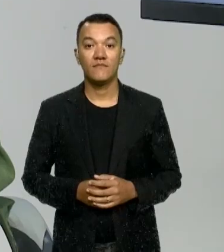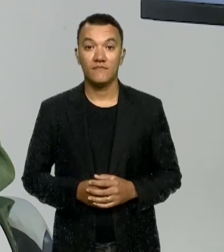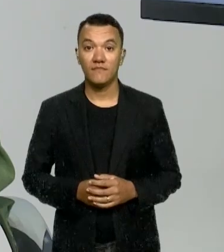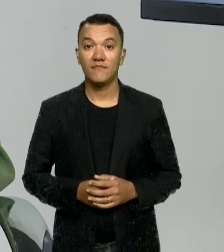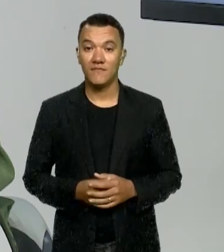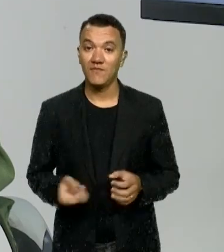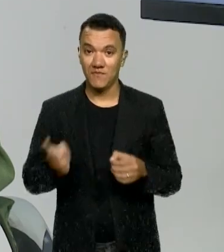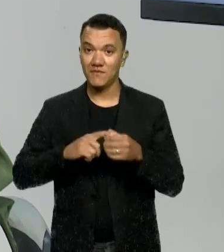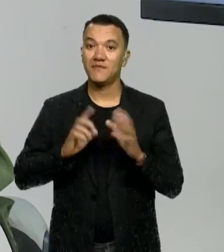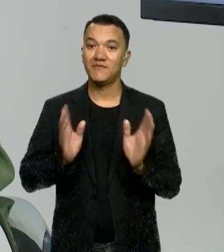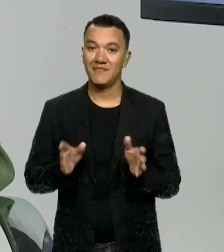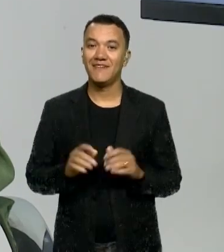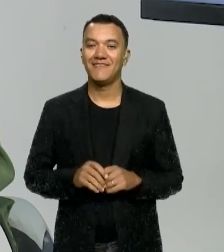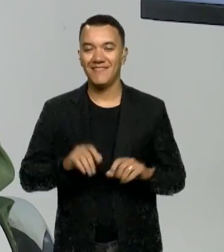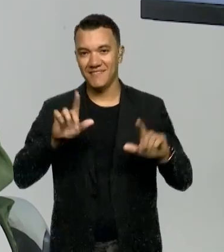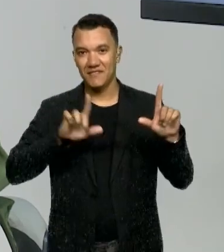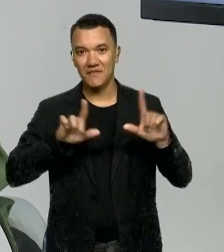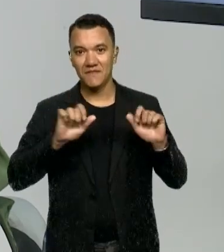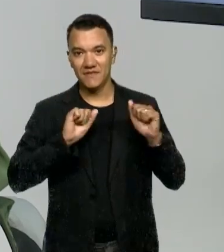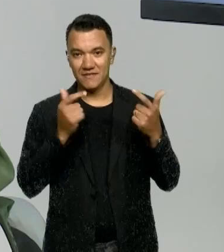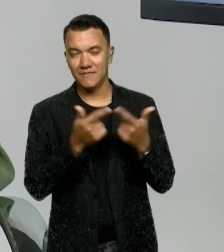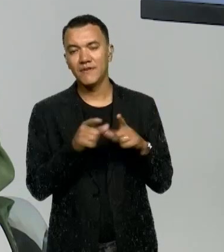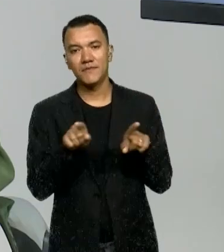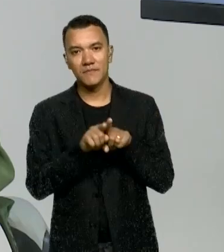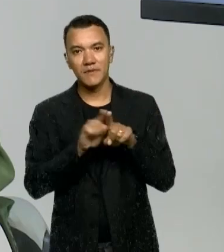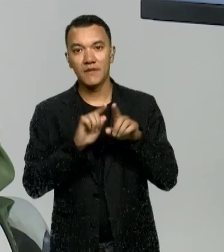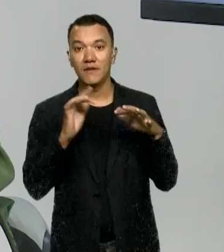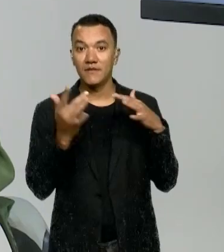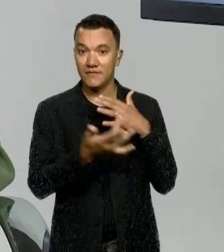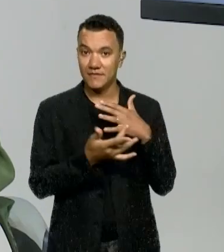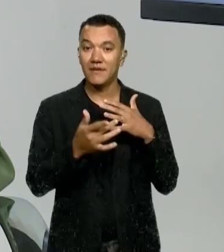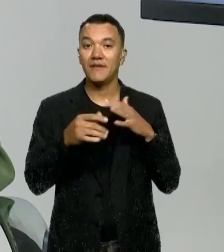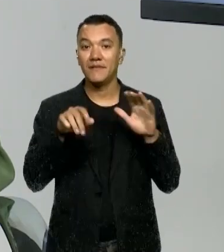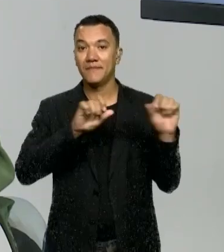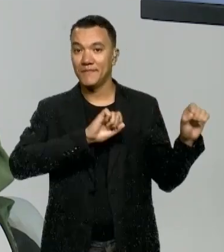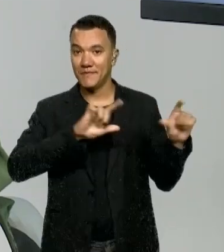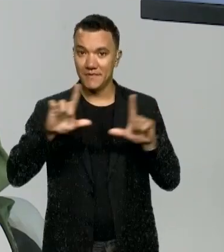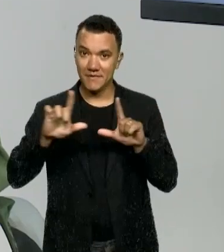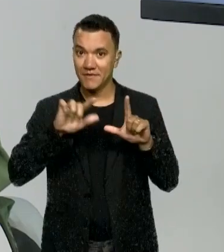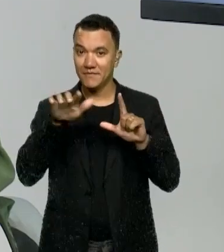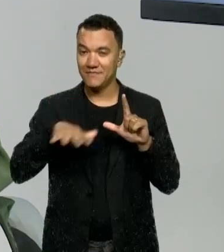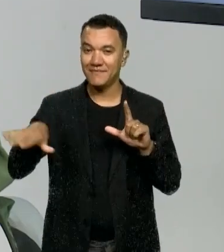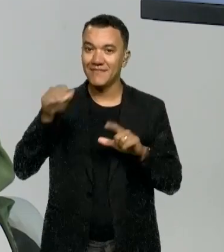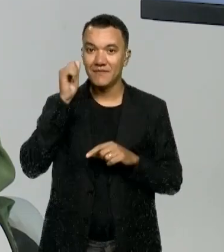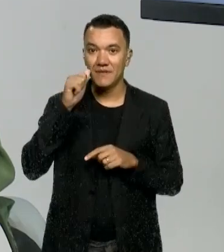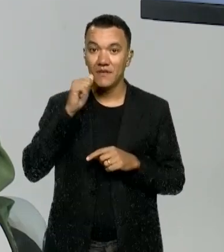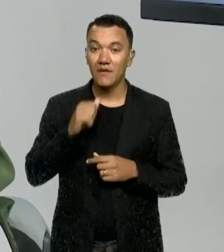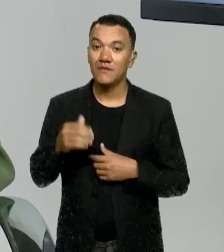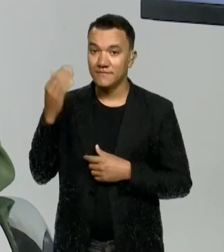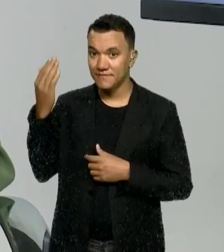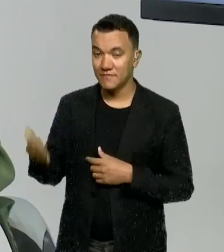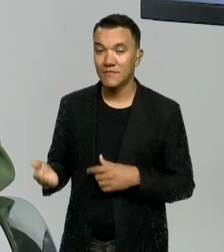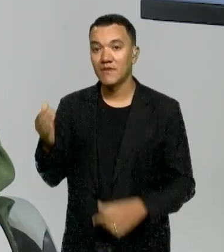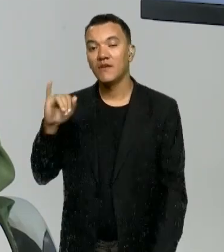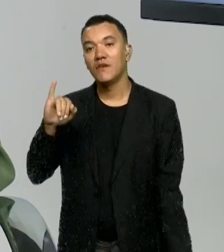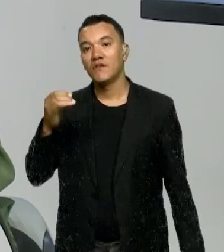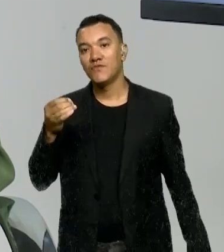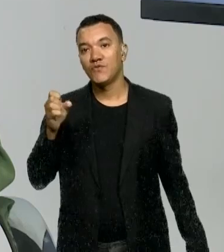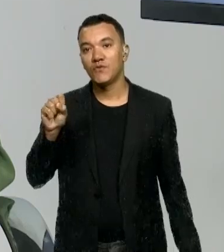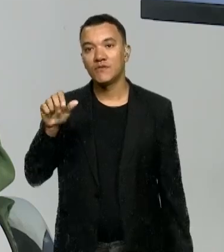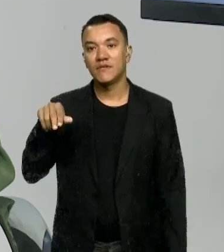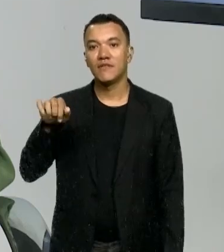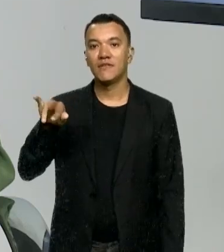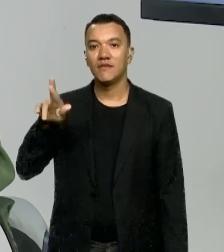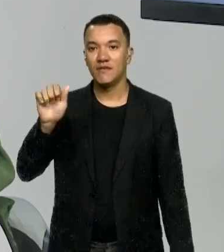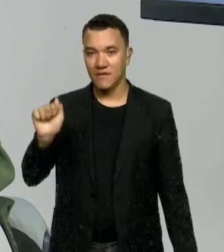Estamos de volta pela TV Assembleia e redes sociais com toda mulher. Hoje o papo é com a Josanira Rosa Santos da